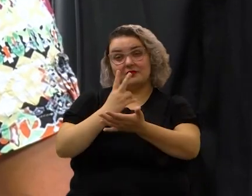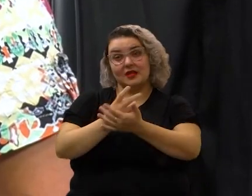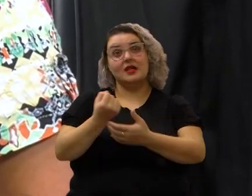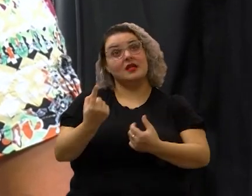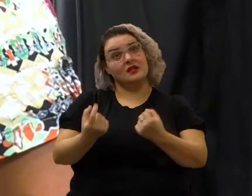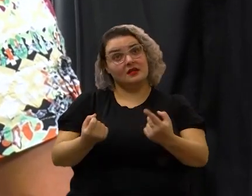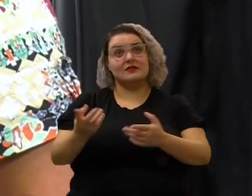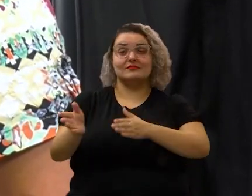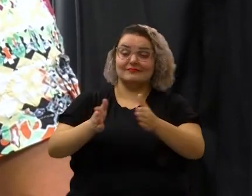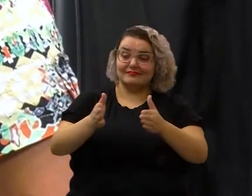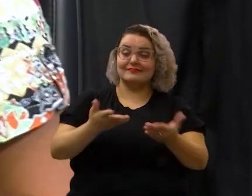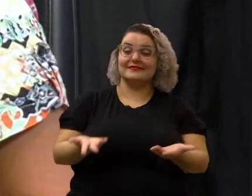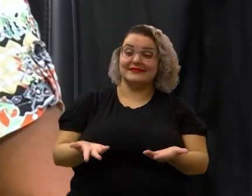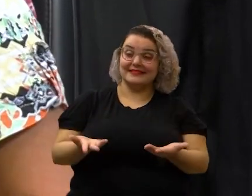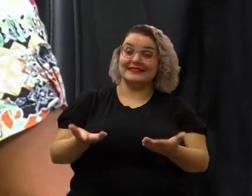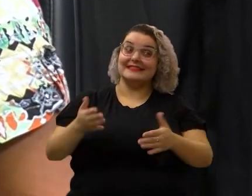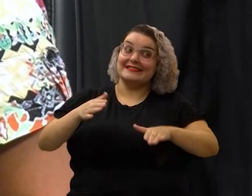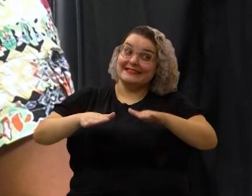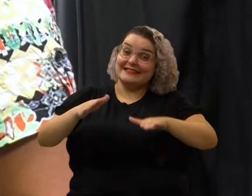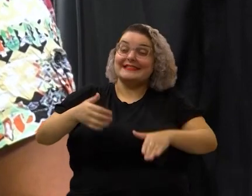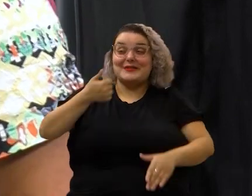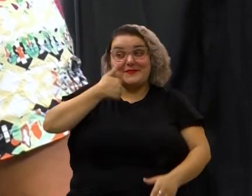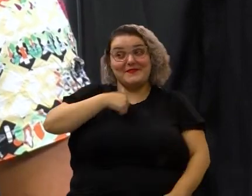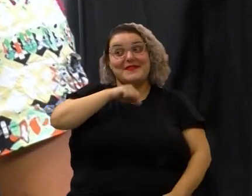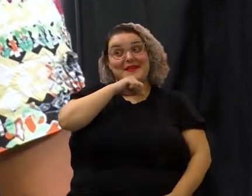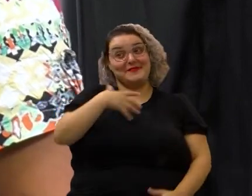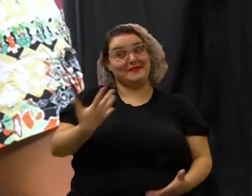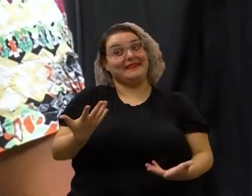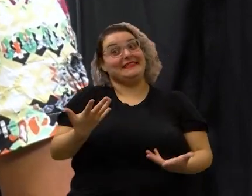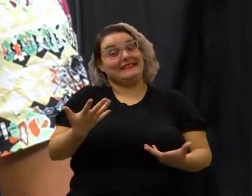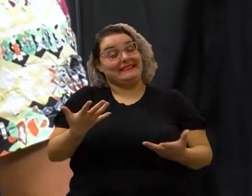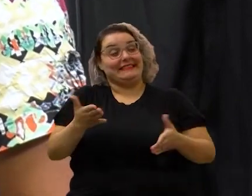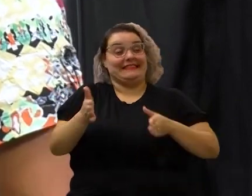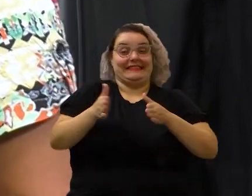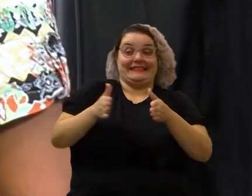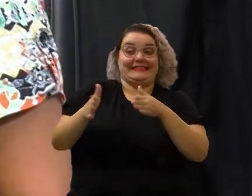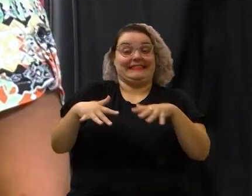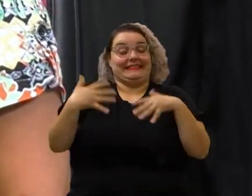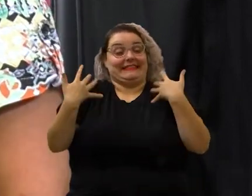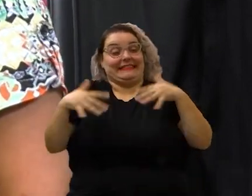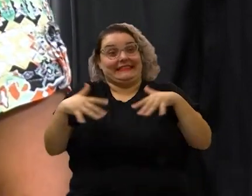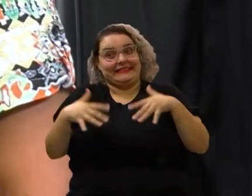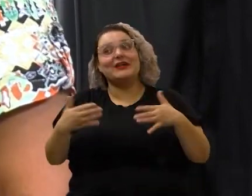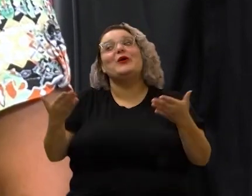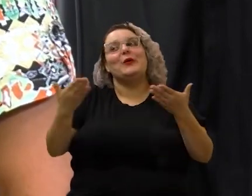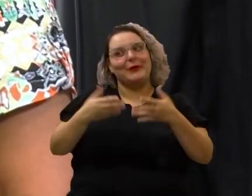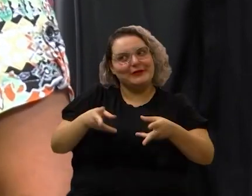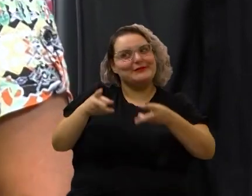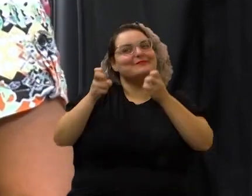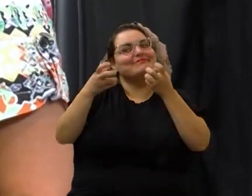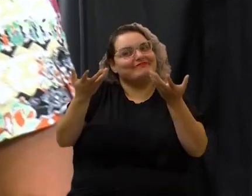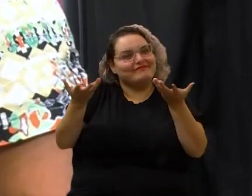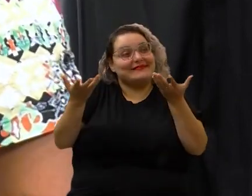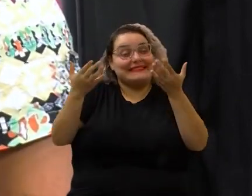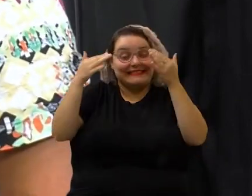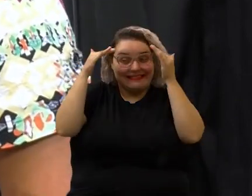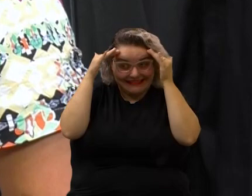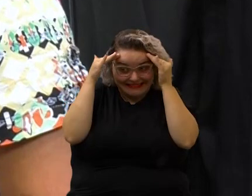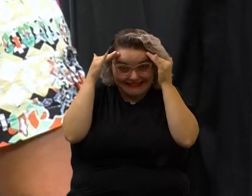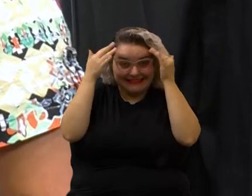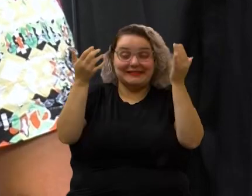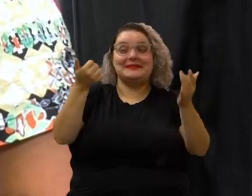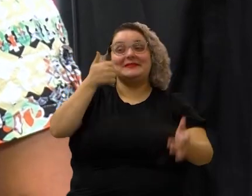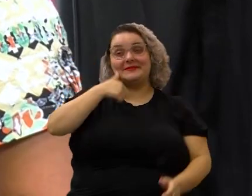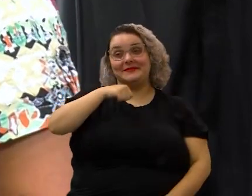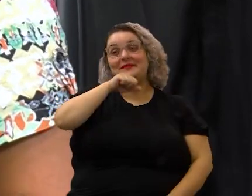em alguns momentos levou a minha mãe a algumas situações que hoje eu vejo que a minha